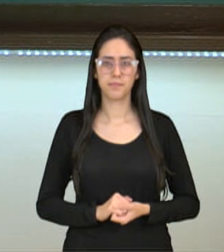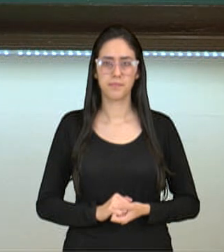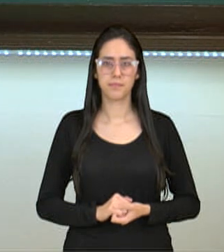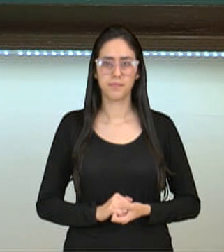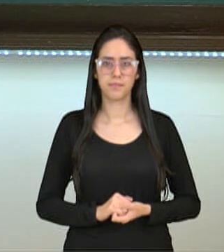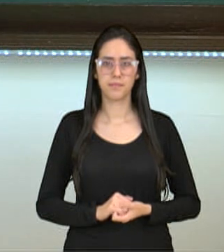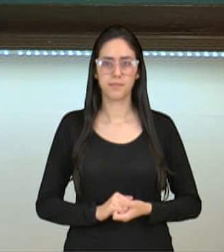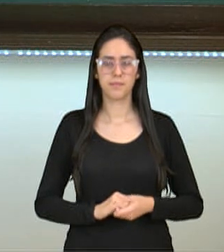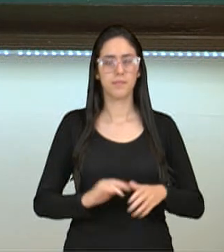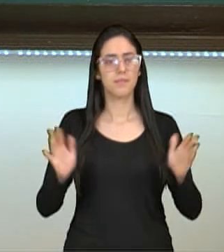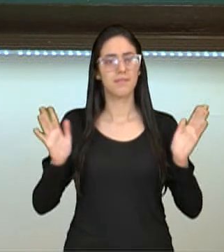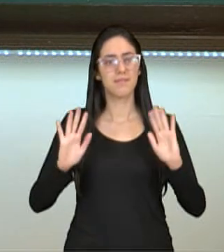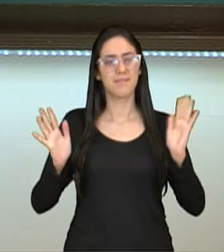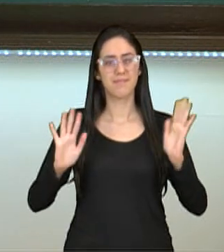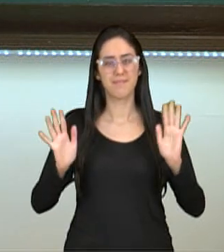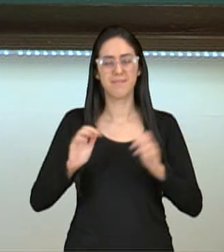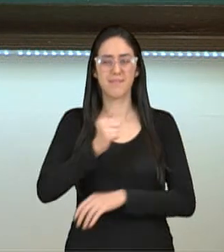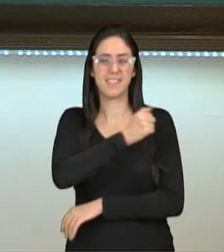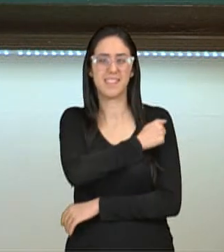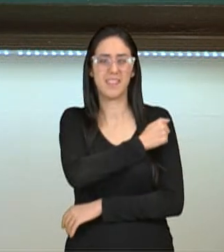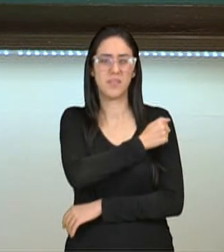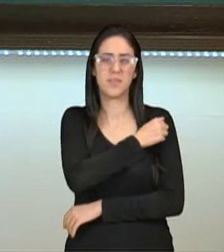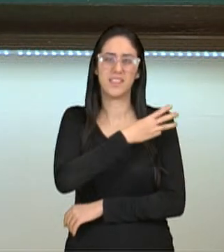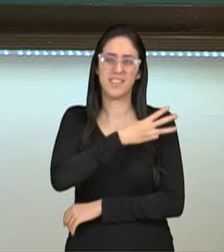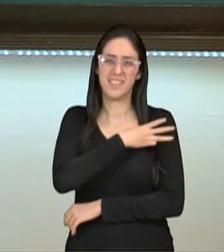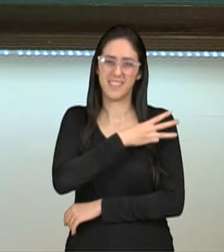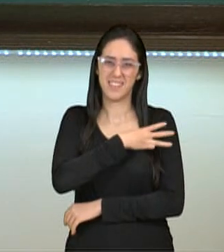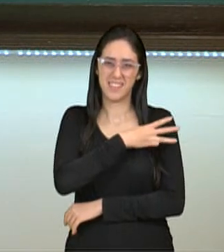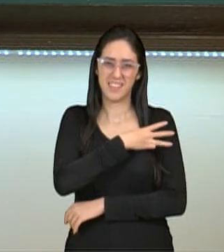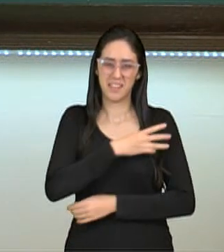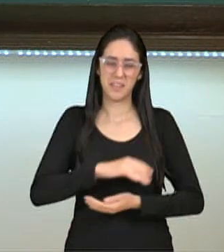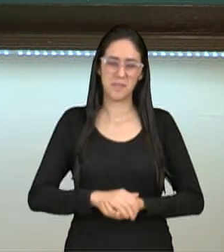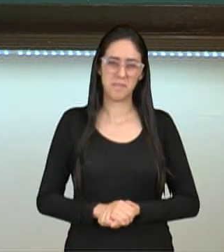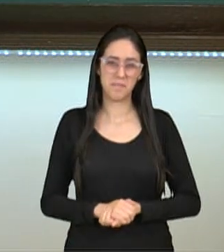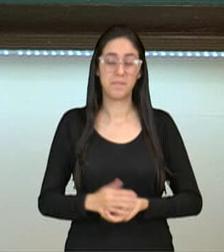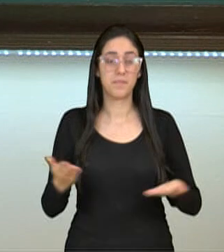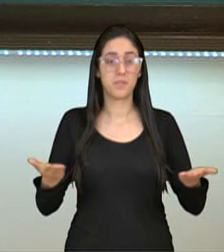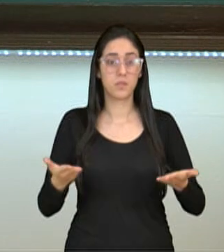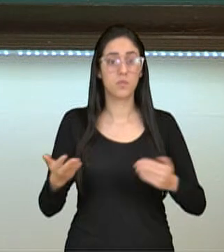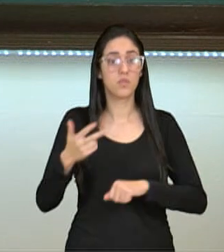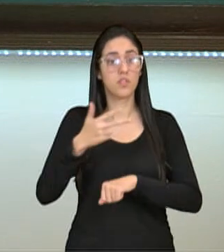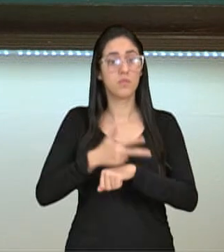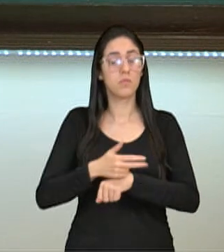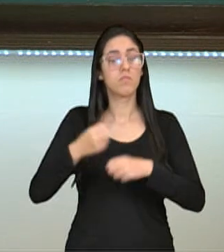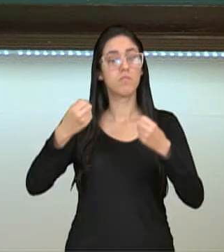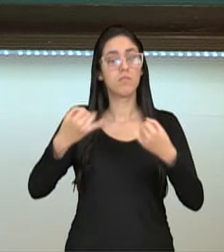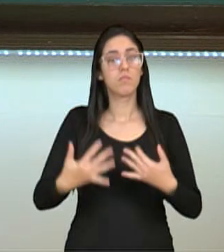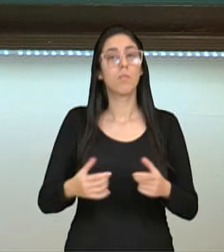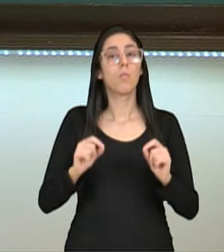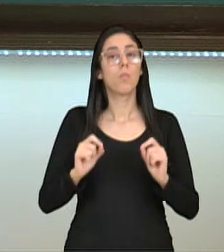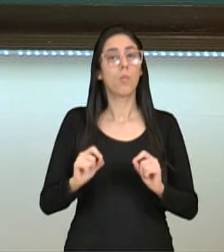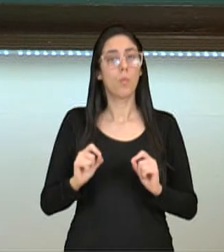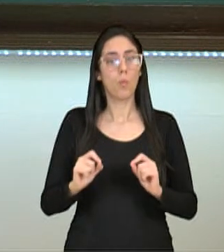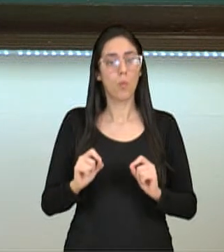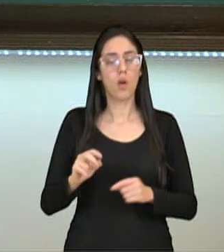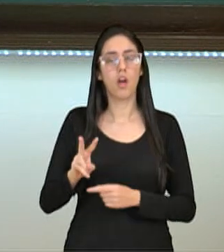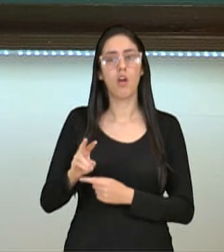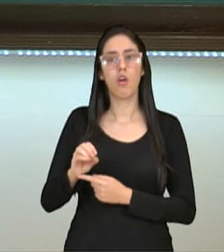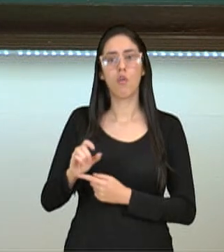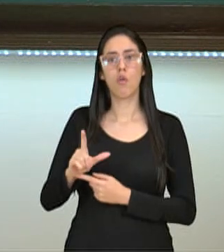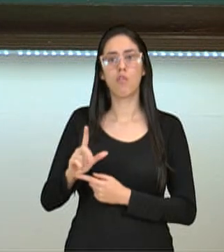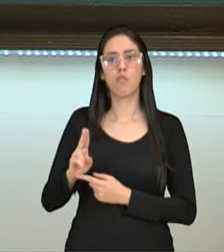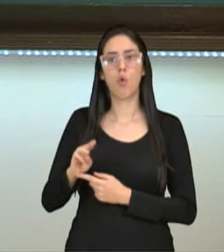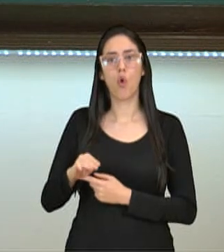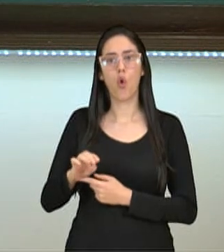Olá, estudantes da terceira série do ensino médio. Nesse vídeo nós vamos comentar a respeito sobre o